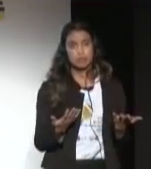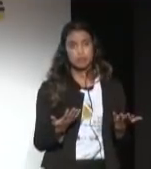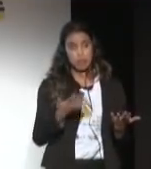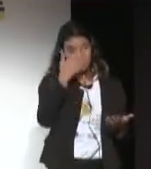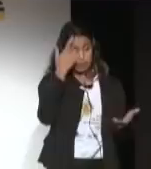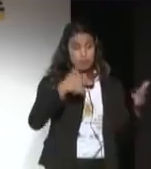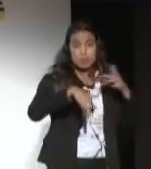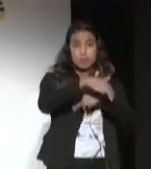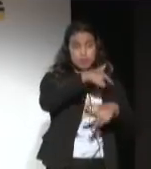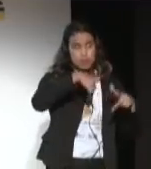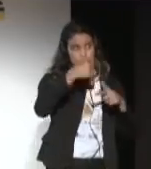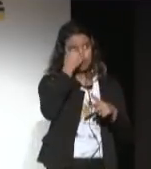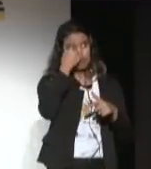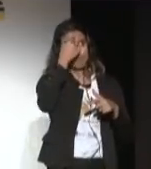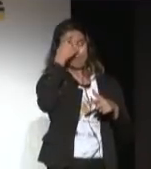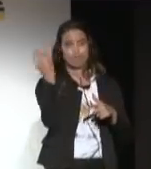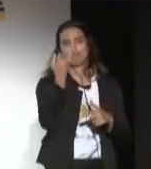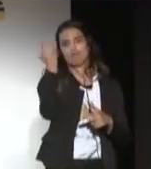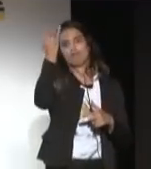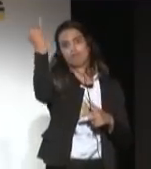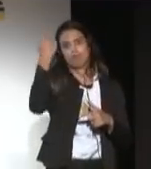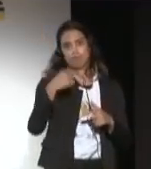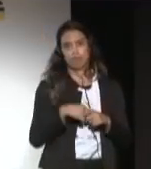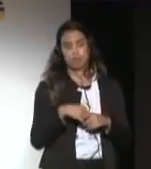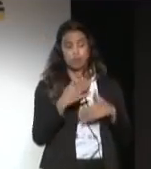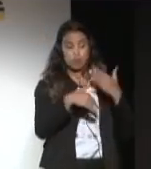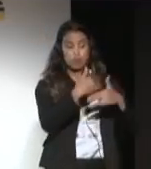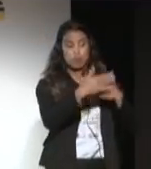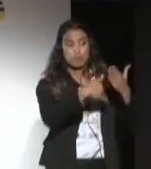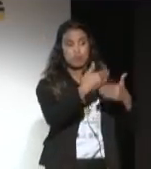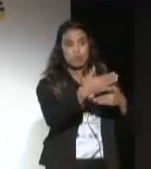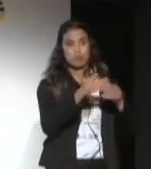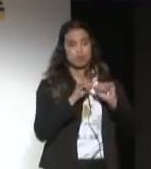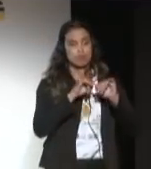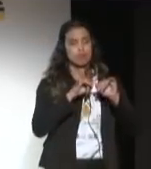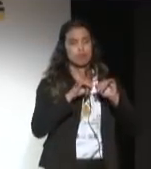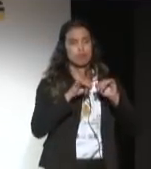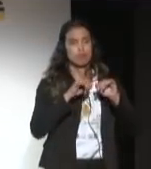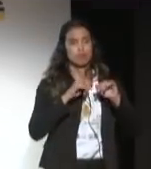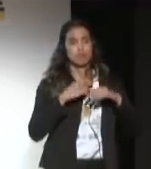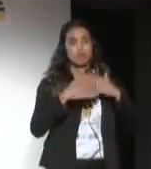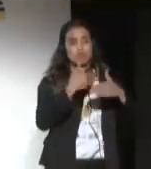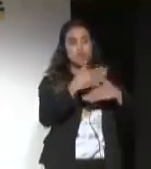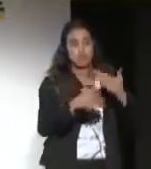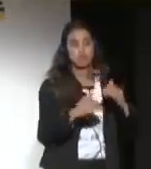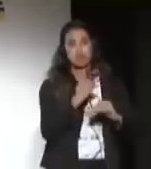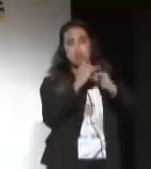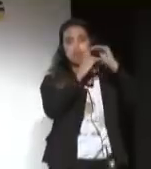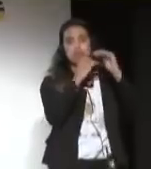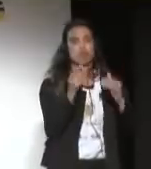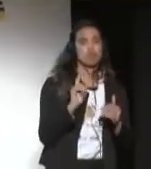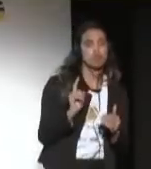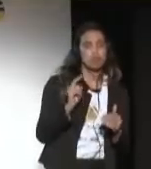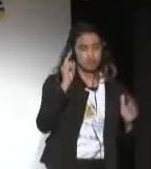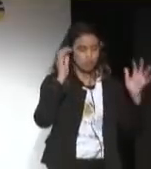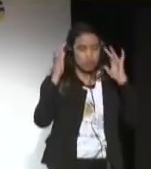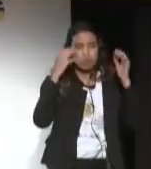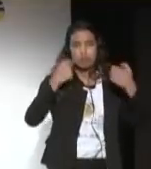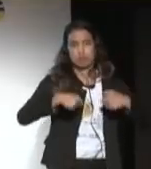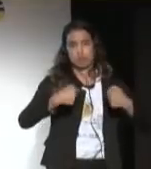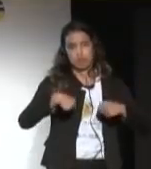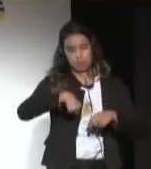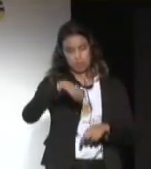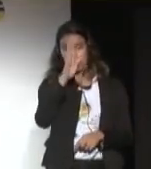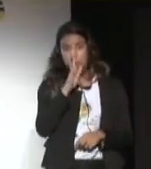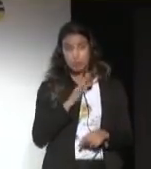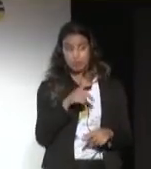pessoas pensem sobre esses assuntos e como que isso vai se discorrer. Nos países que nós estudamos, nós percebemos que o